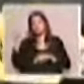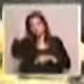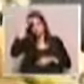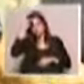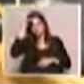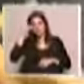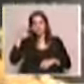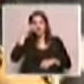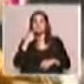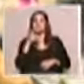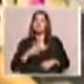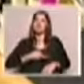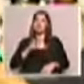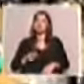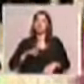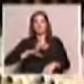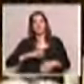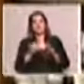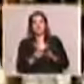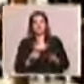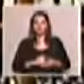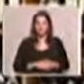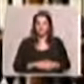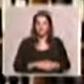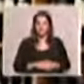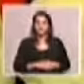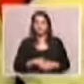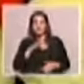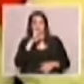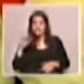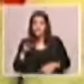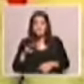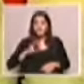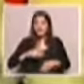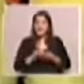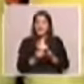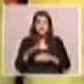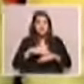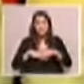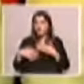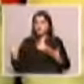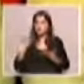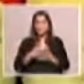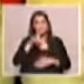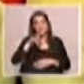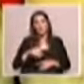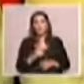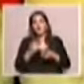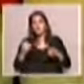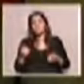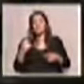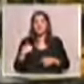terra, chamam-lhe a doutora queijeira. Nunca ninguém na família tinha feito queijo. Portanto, a ideia surgiu porque tínhamos a matéria-prima no